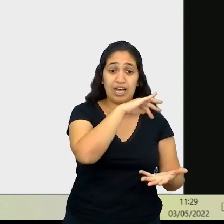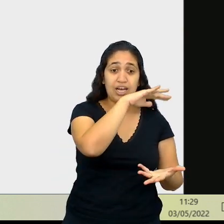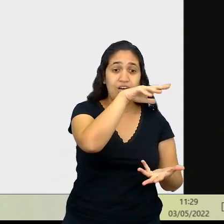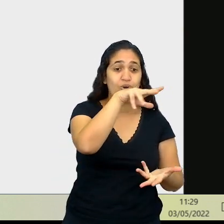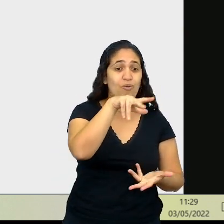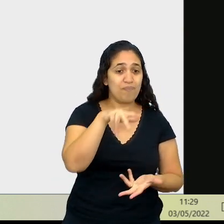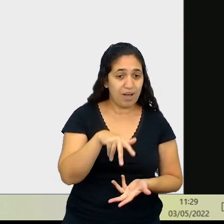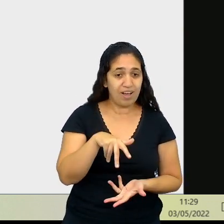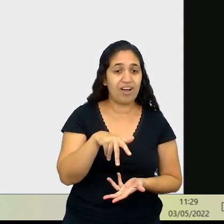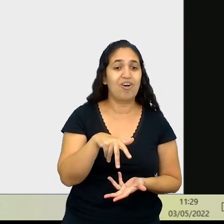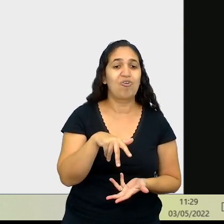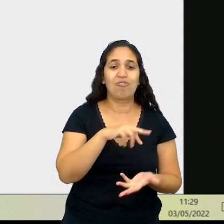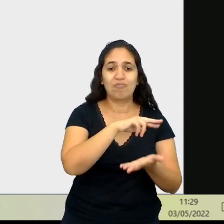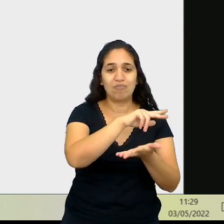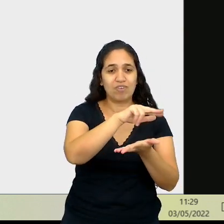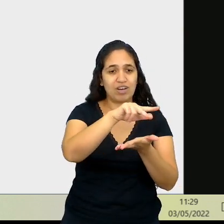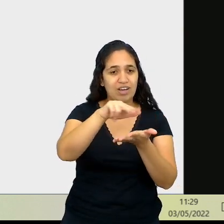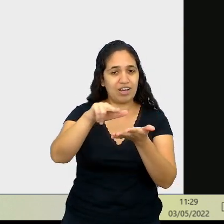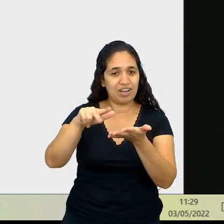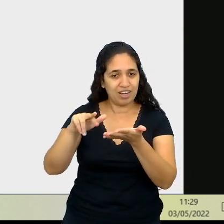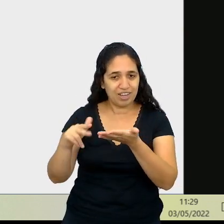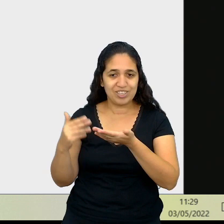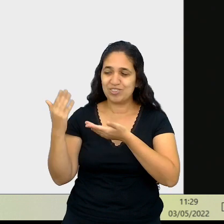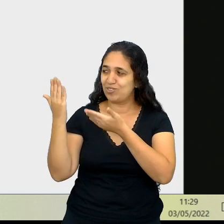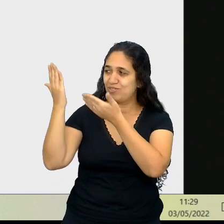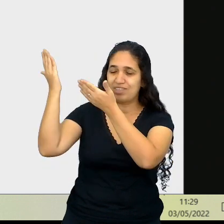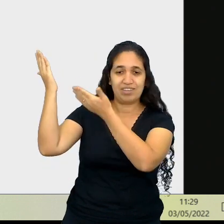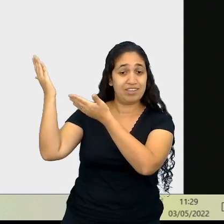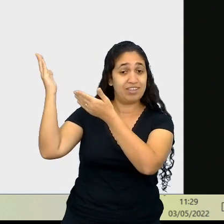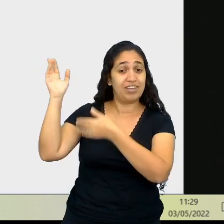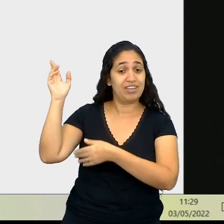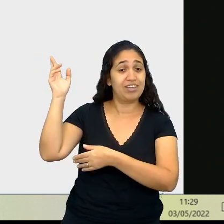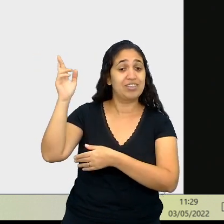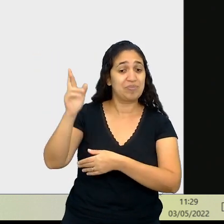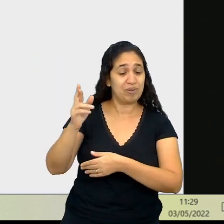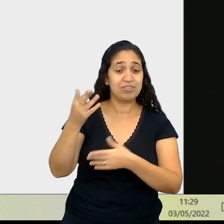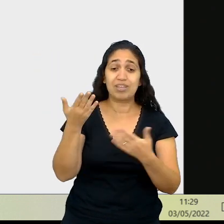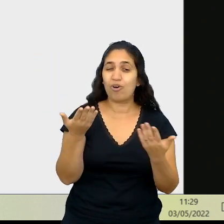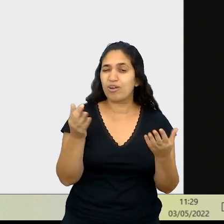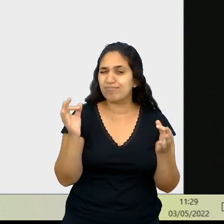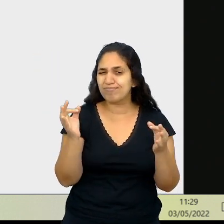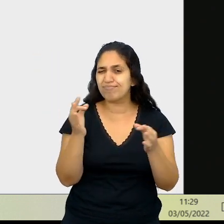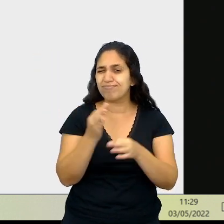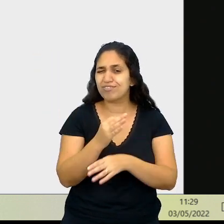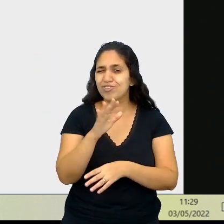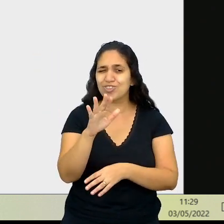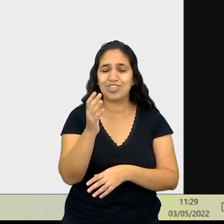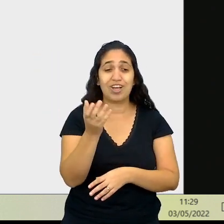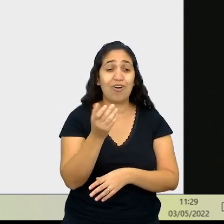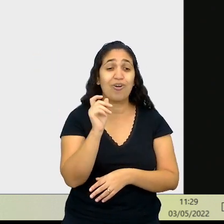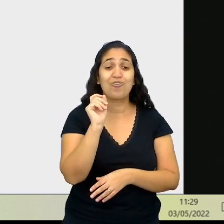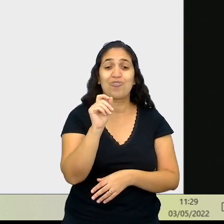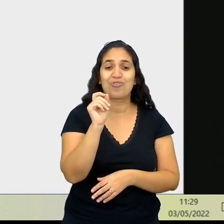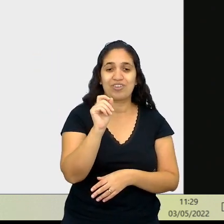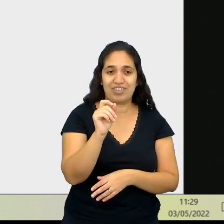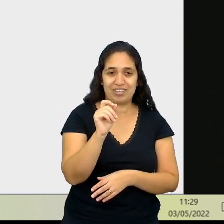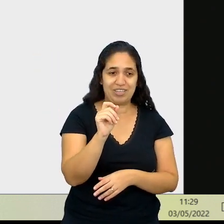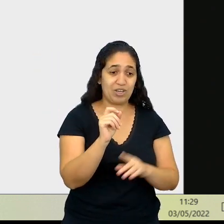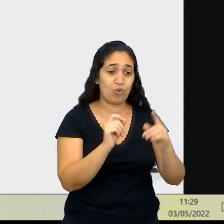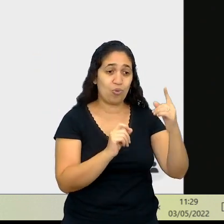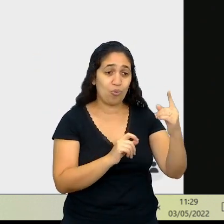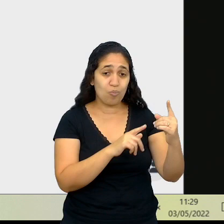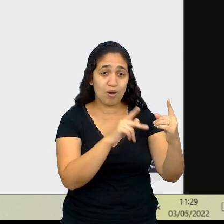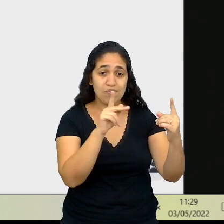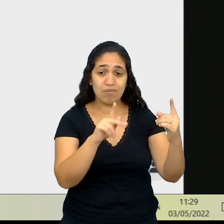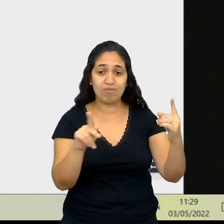falado também aqui. Então, fica aí para vocês a resposta. E para fechar, eu só queria dar a resposta aqui para uma